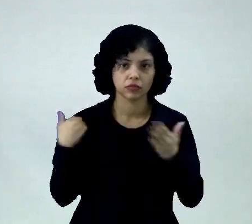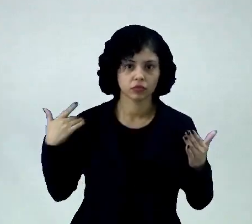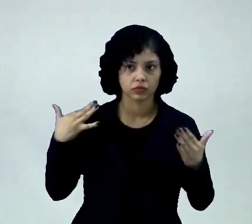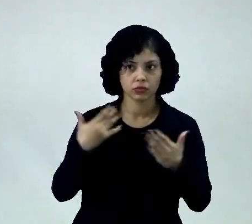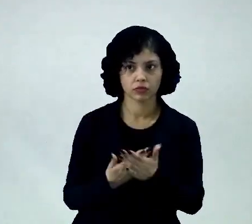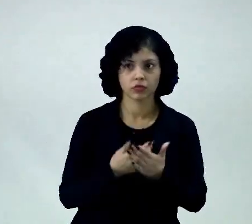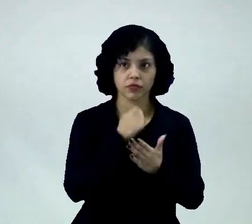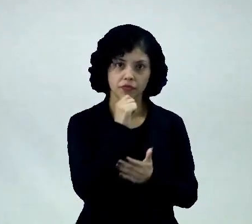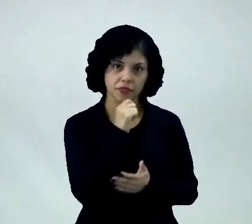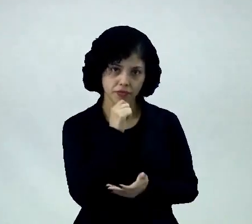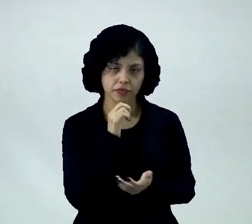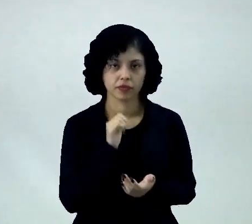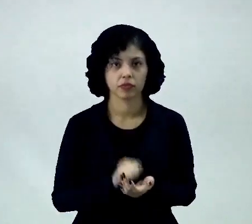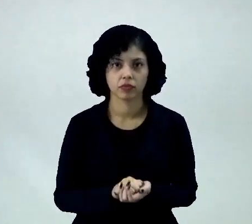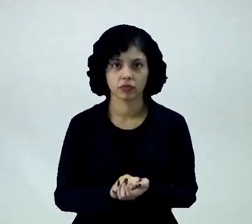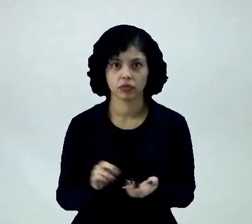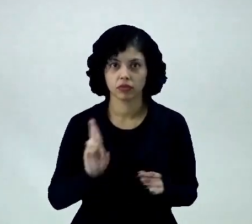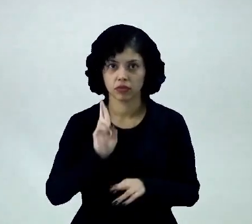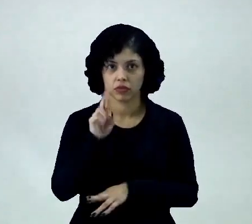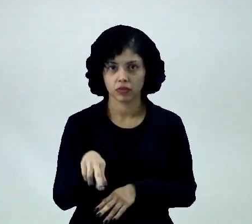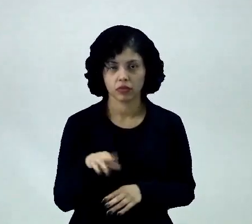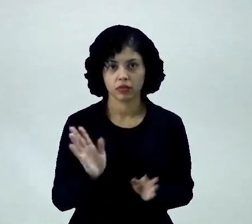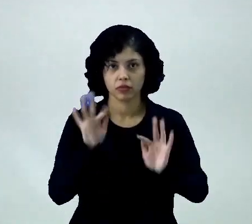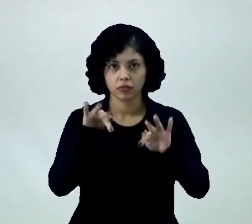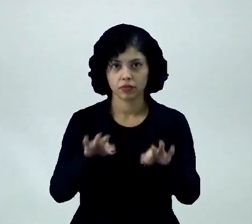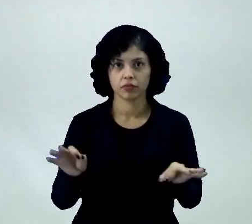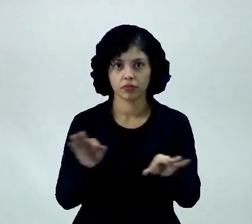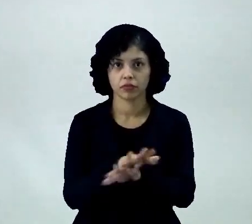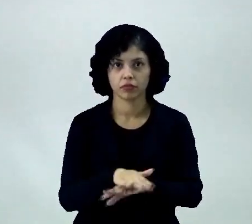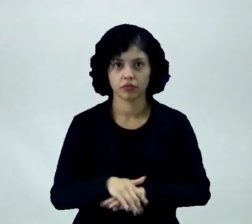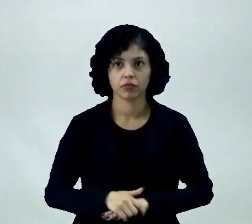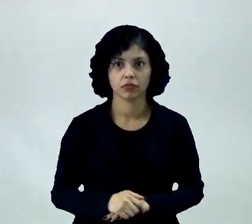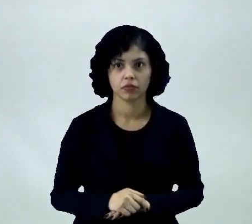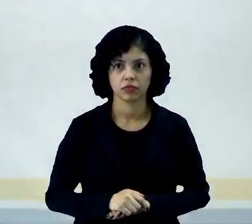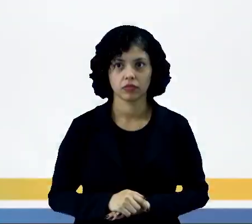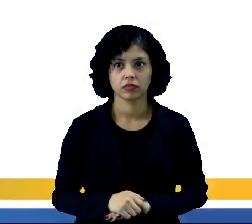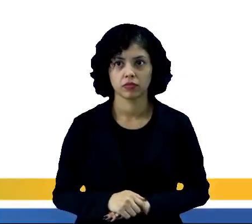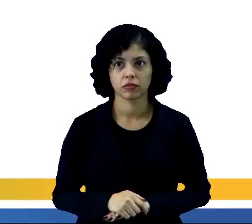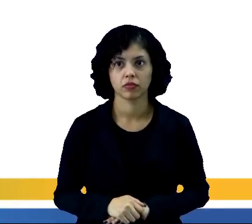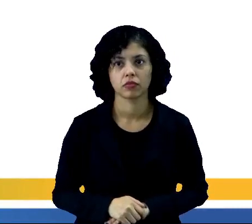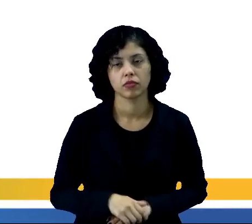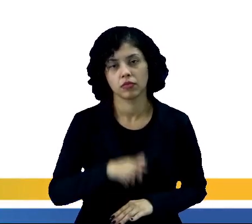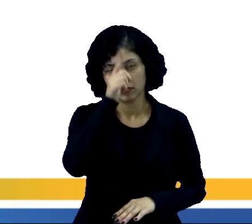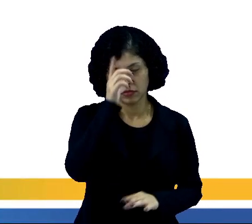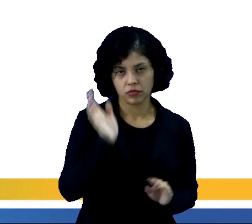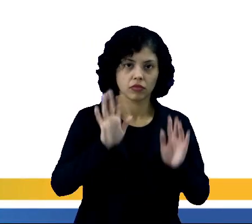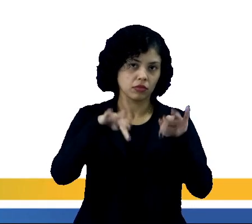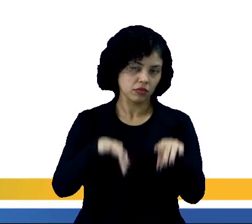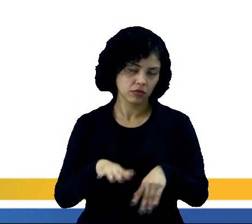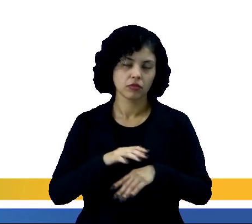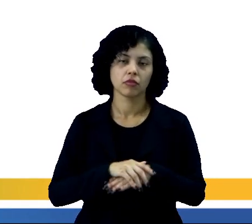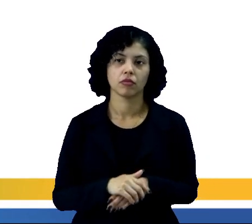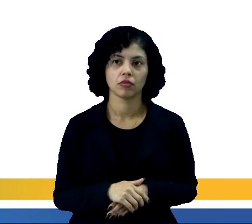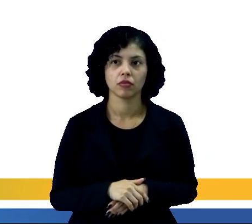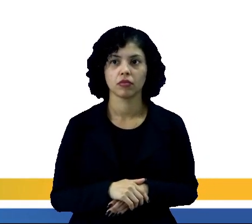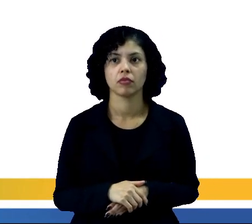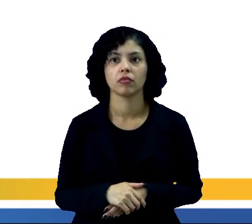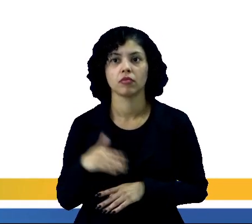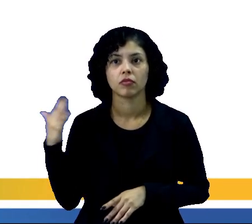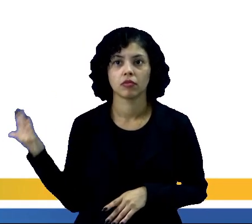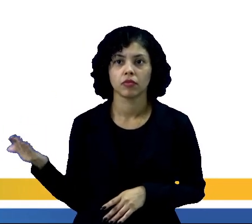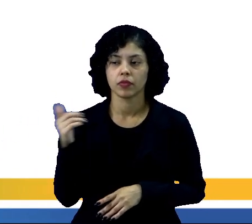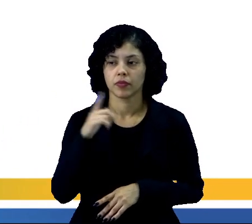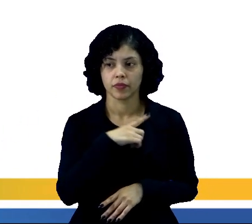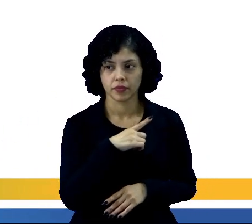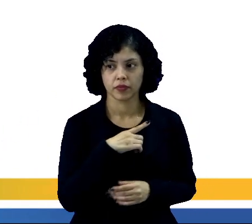o Ocidente e os russos acabam ficando encurralados, né, os alemães acabam ficando encurralados. A gente tem